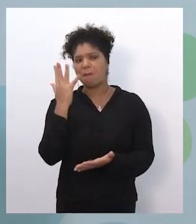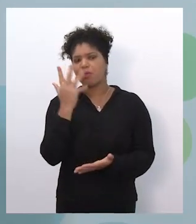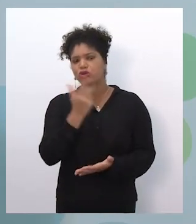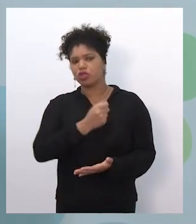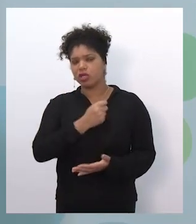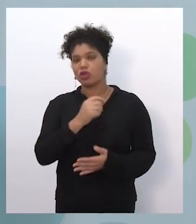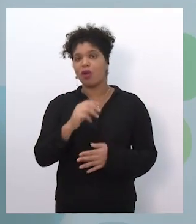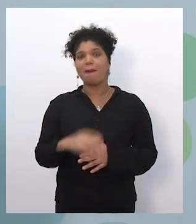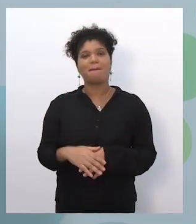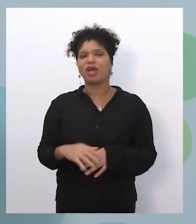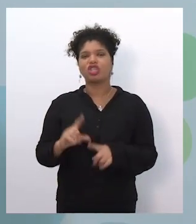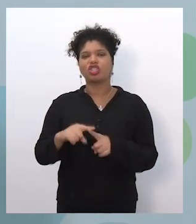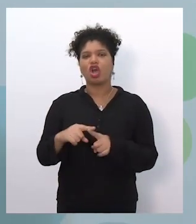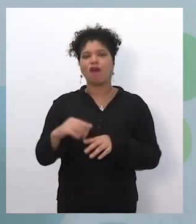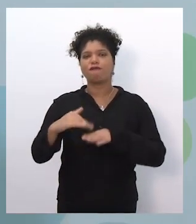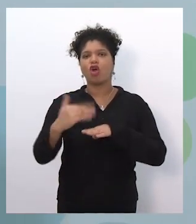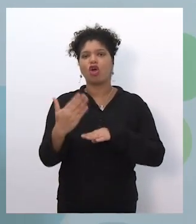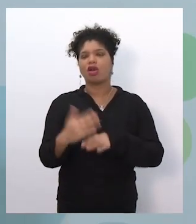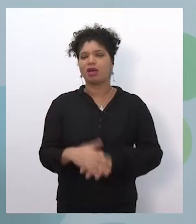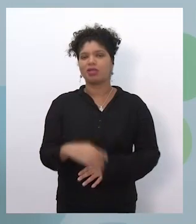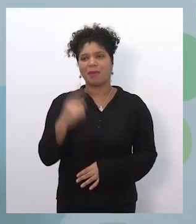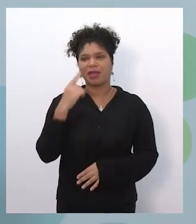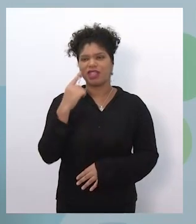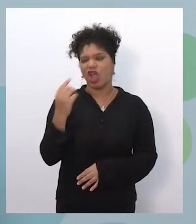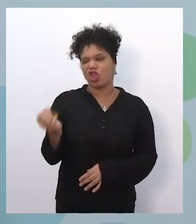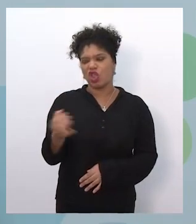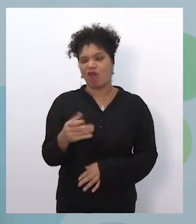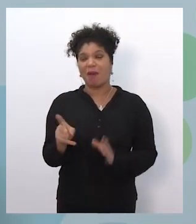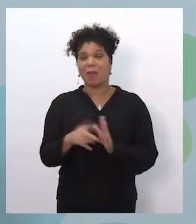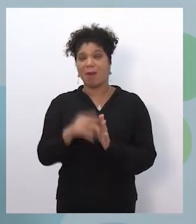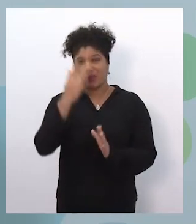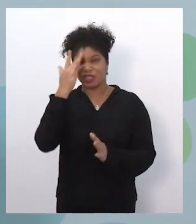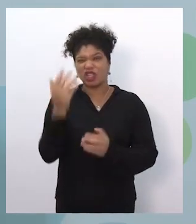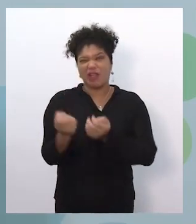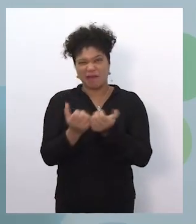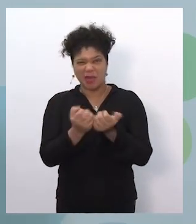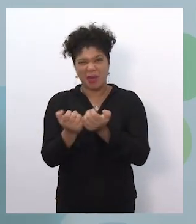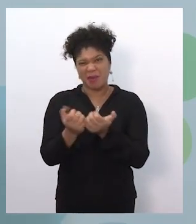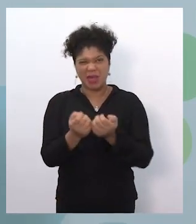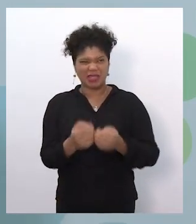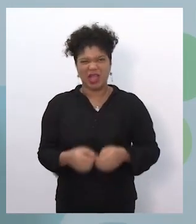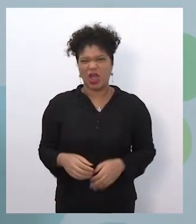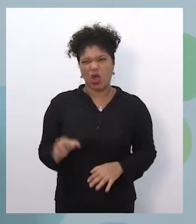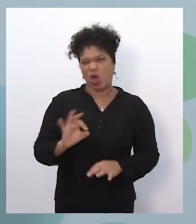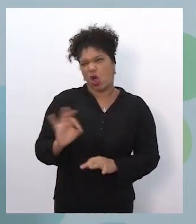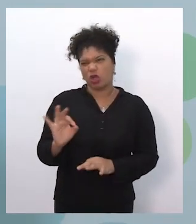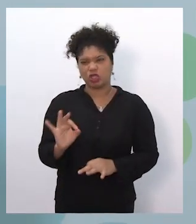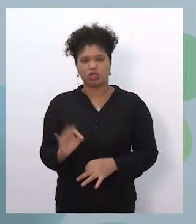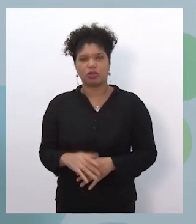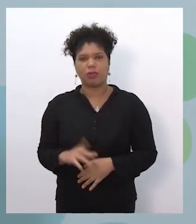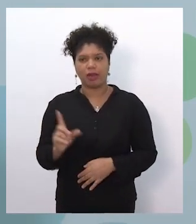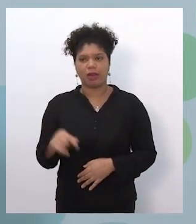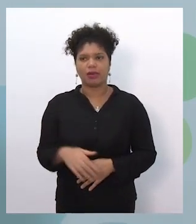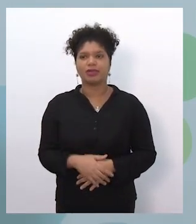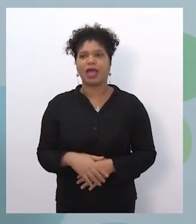por fora super bonita. É gamer, né? Fala, Rodrigo? É gamer. Nossa, esse daí leva porque esse é gamer, é muito bom. Tem luzinha, né? Tem luz,